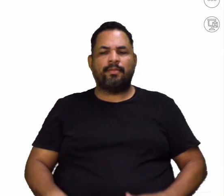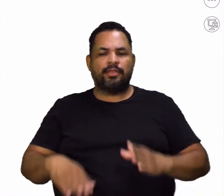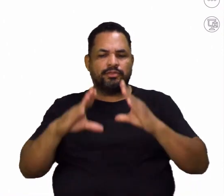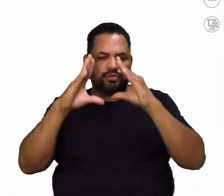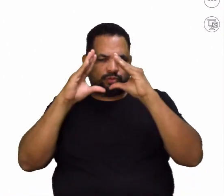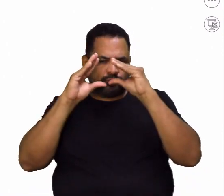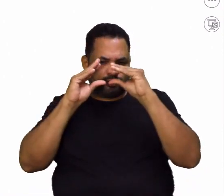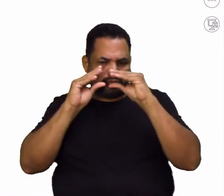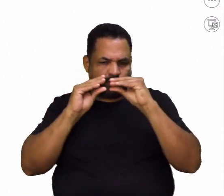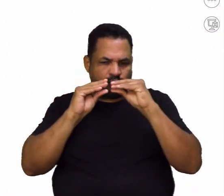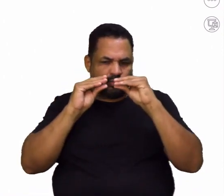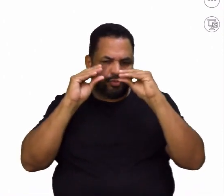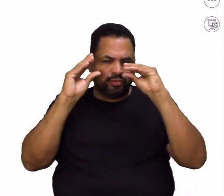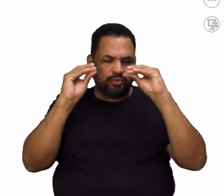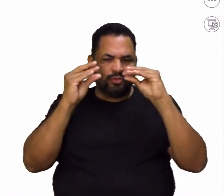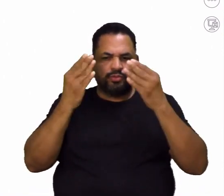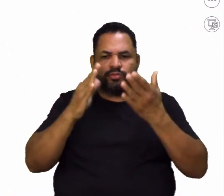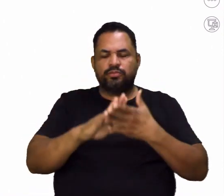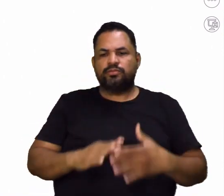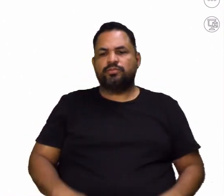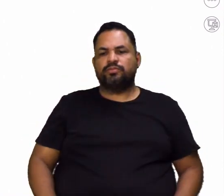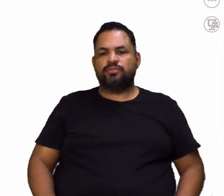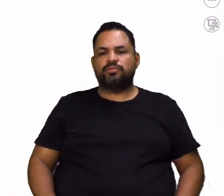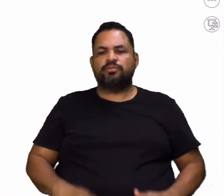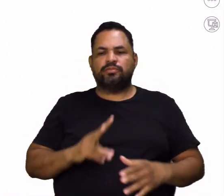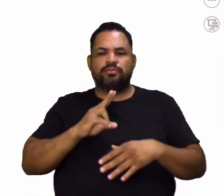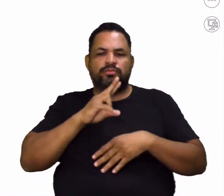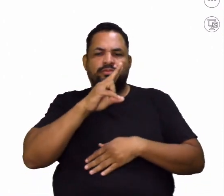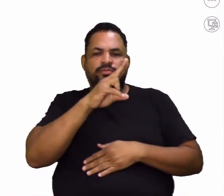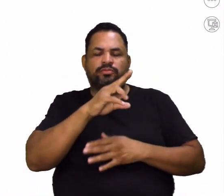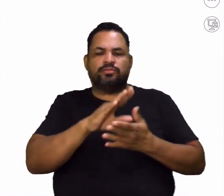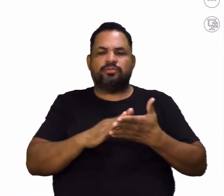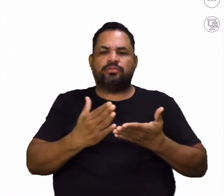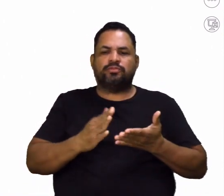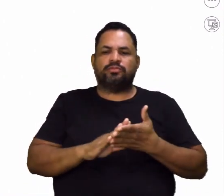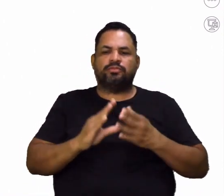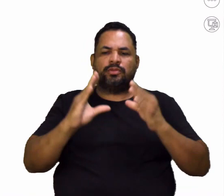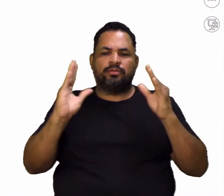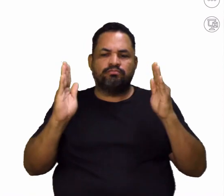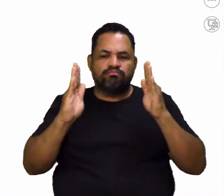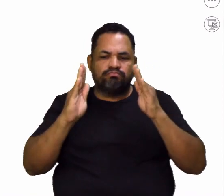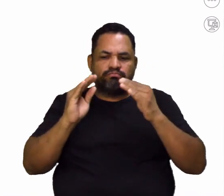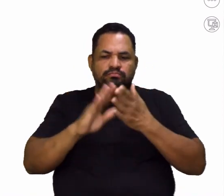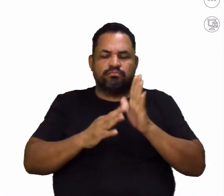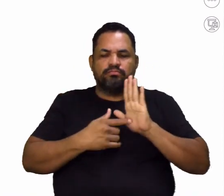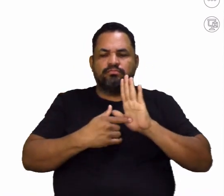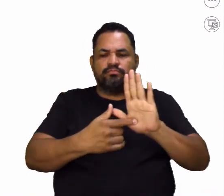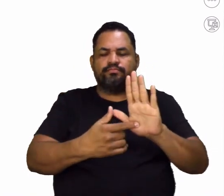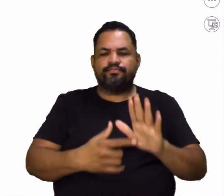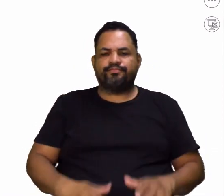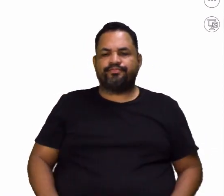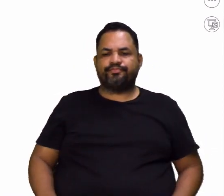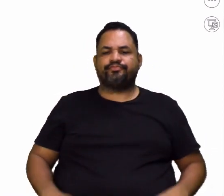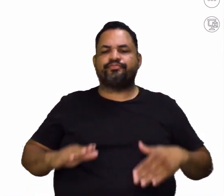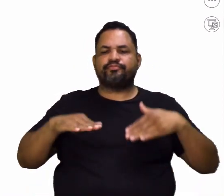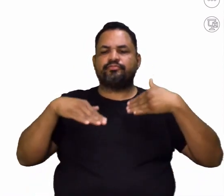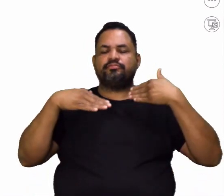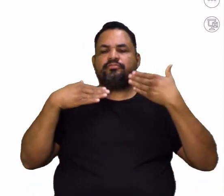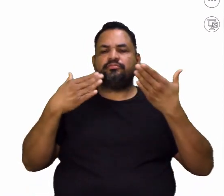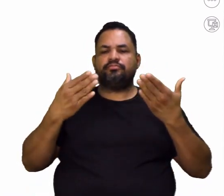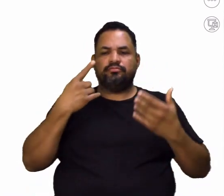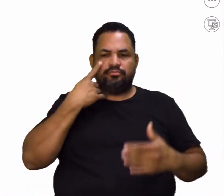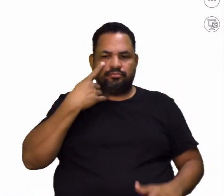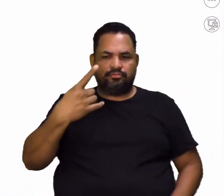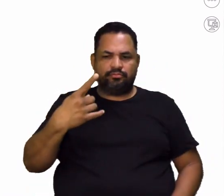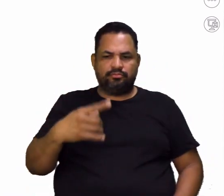escura que ele pega as plantas mais forte né mais fechado para representar porque quando você vê